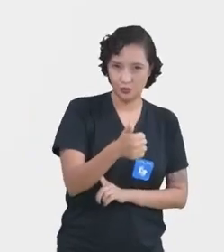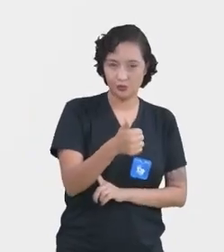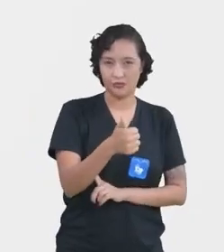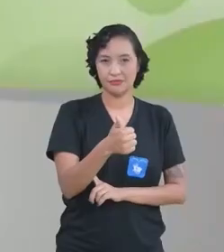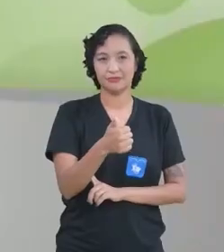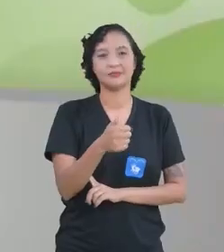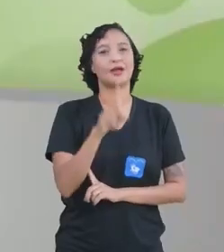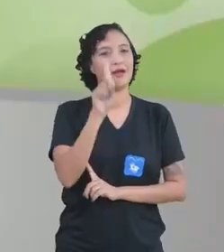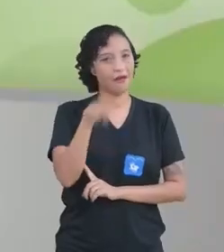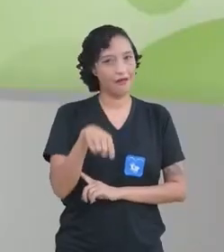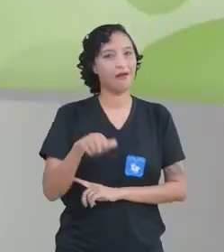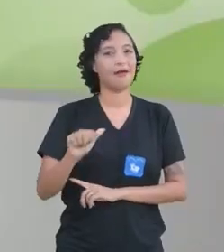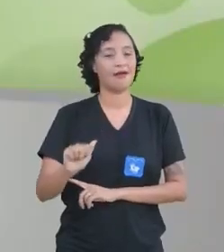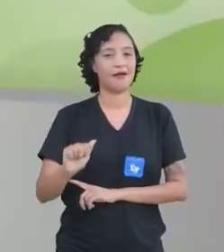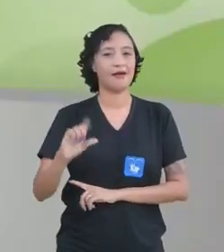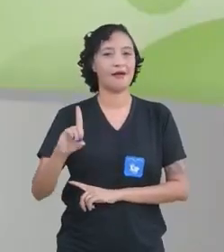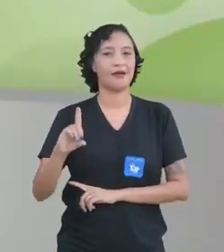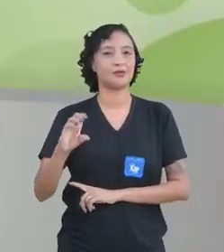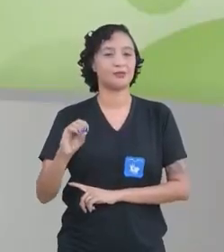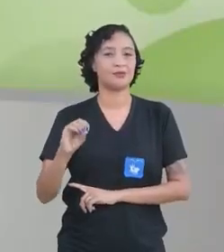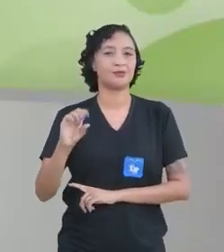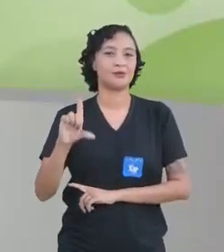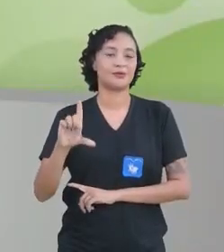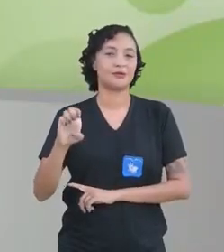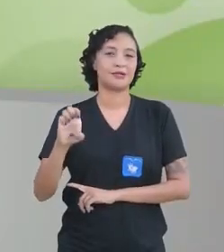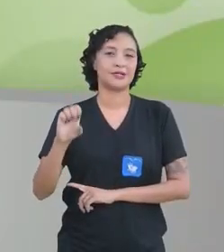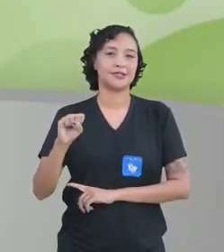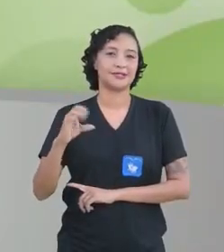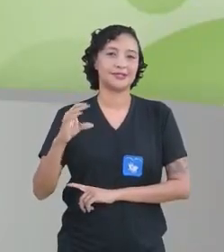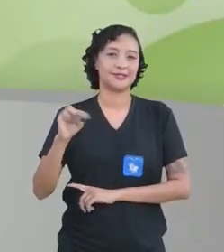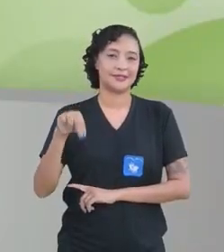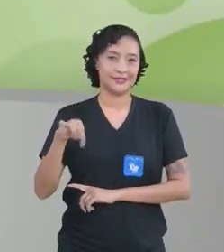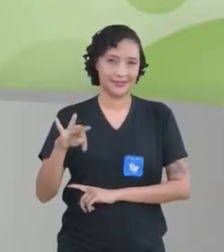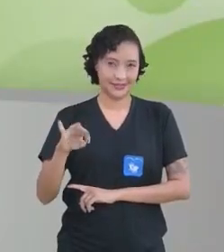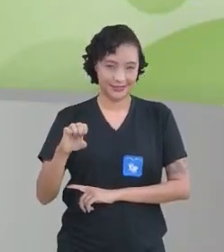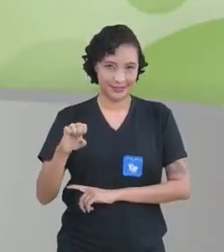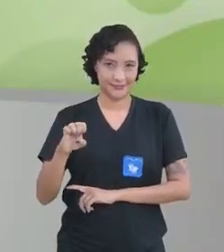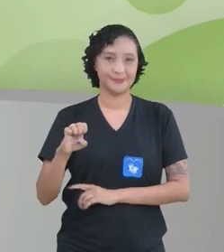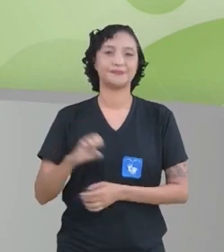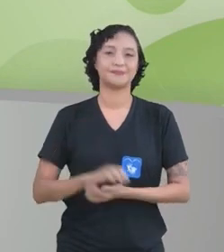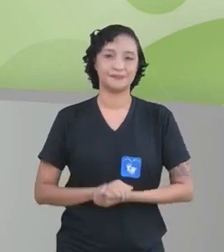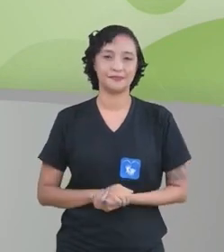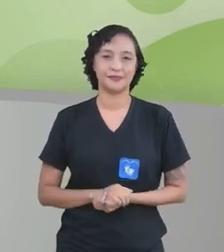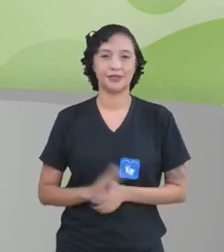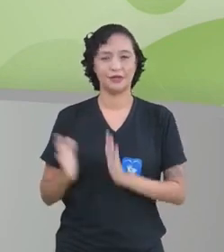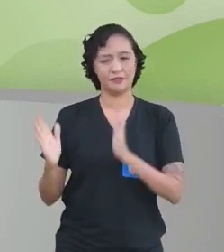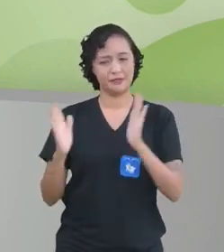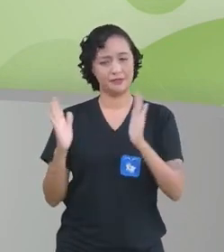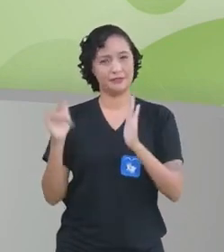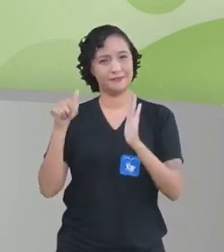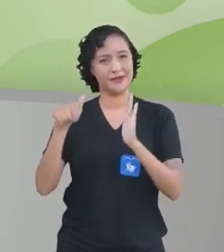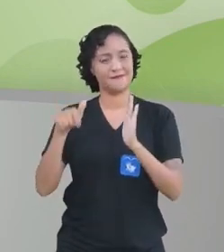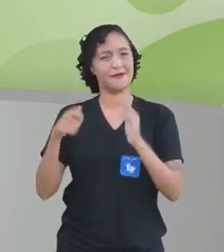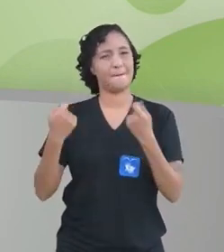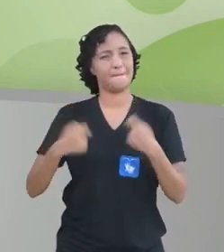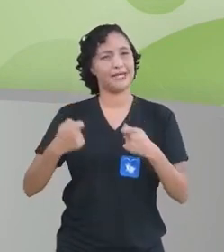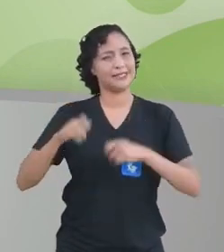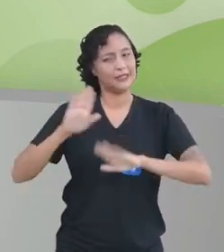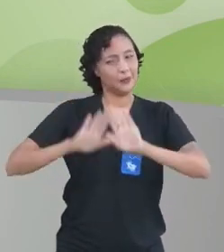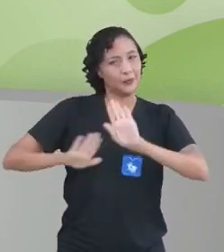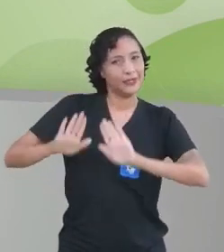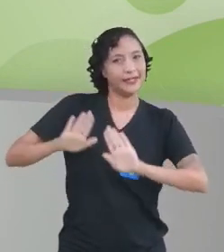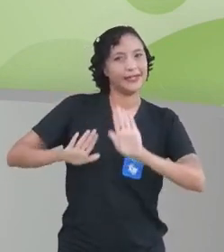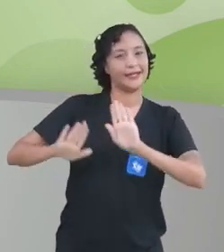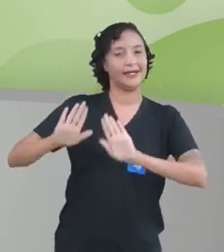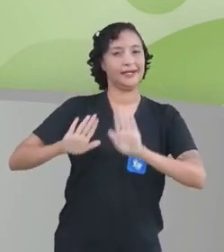vocês vão estar numa fase da adolescência, né? É numa fase que a gente precisa ter muito cuidado